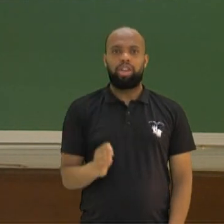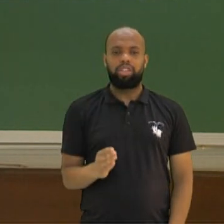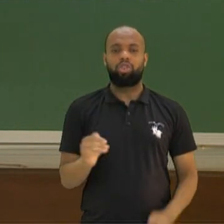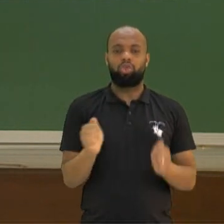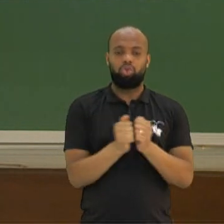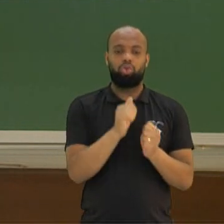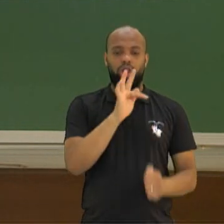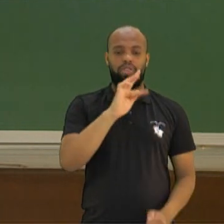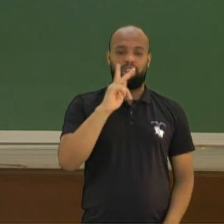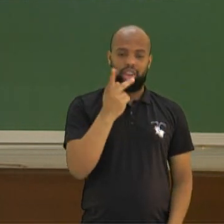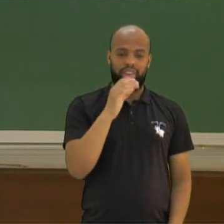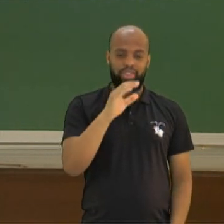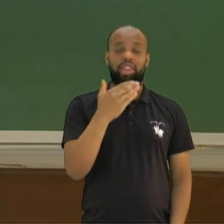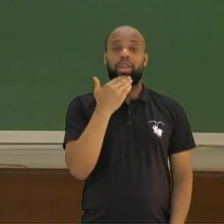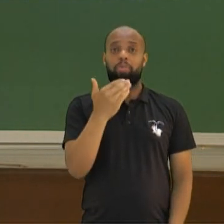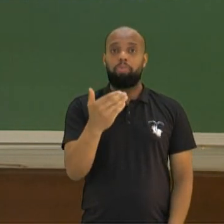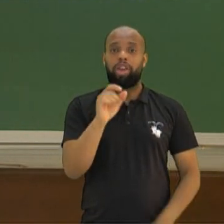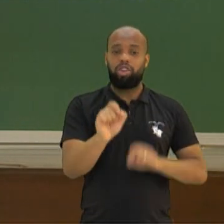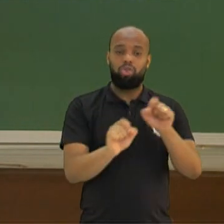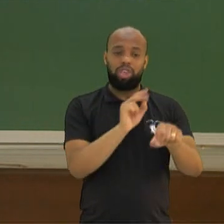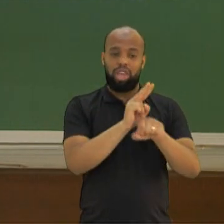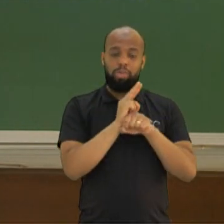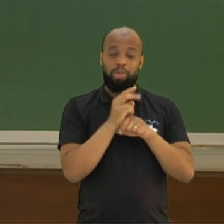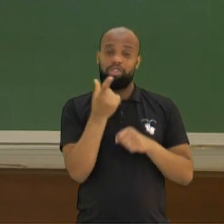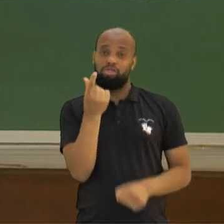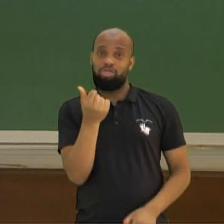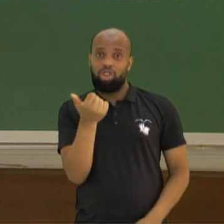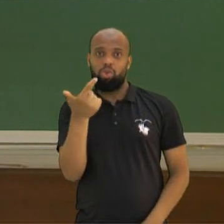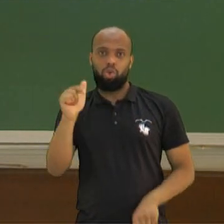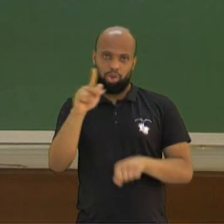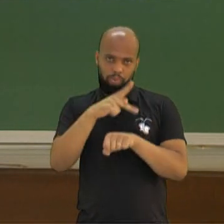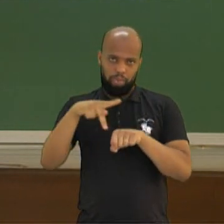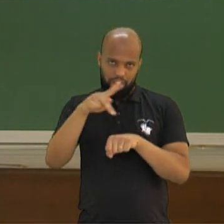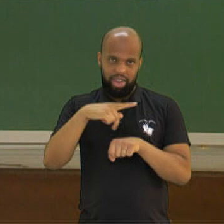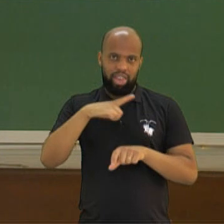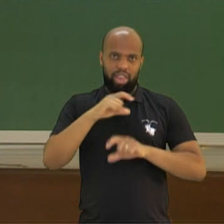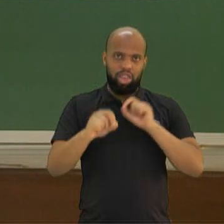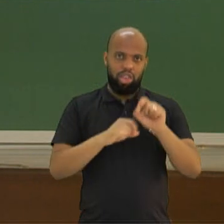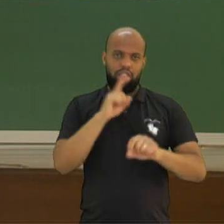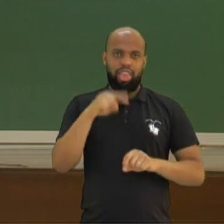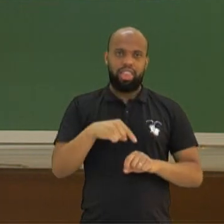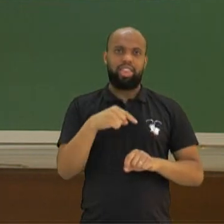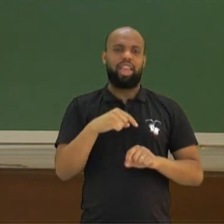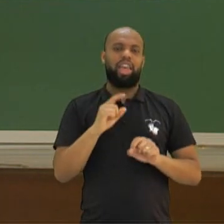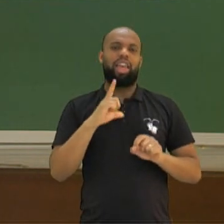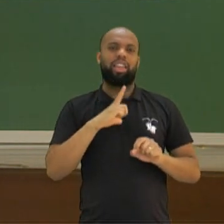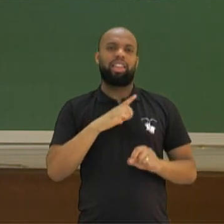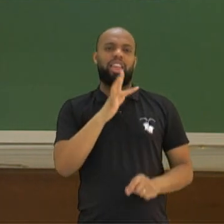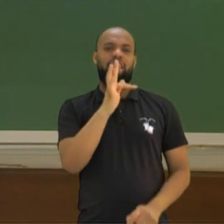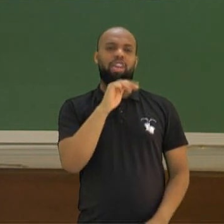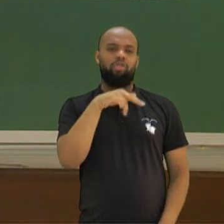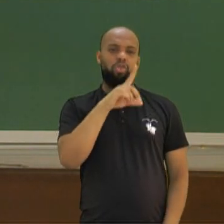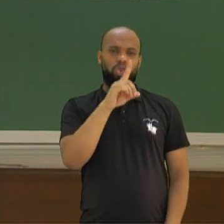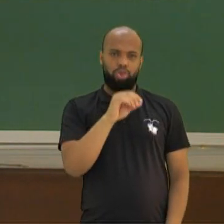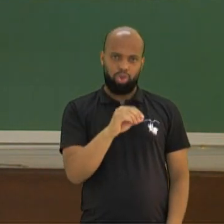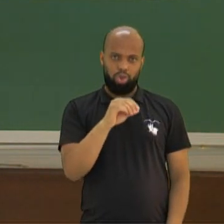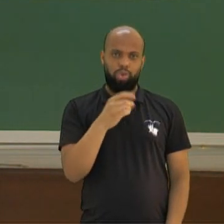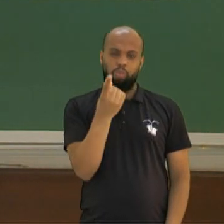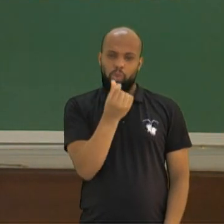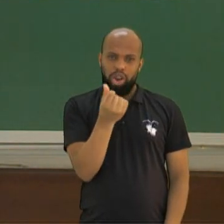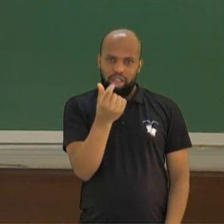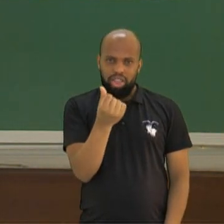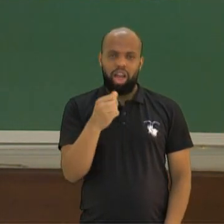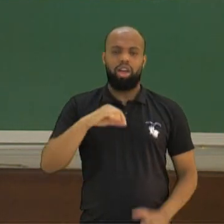Cardoso, solicitasse empréstimos internacionais, como por exemplo ao Fundo Monetário Internacional, que vai impor algumas